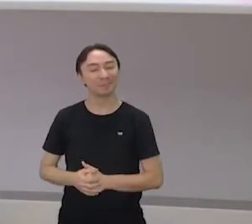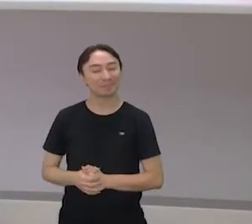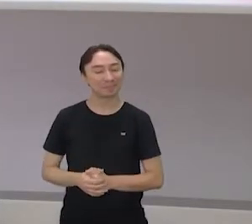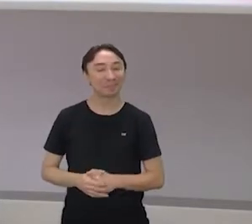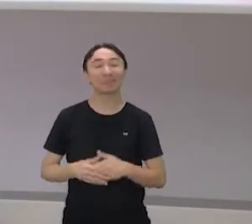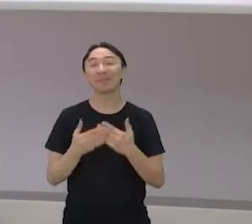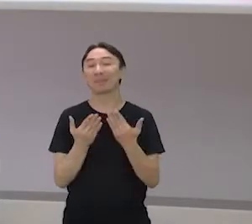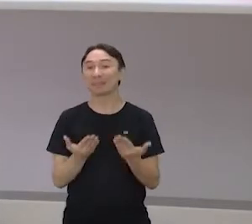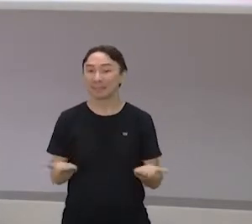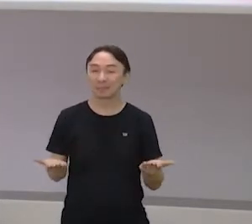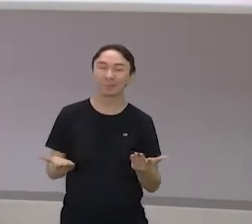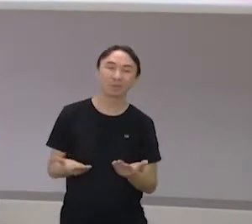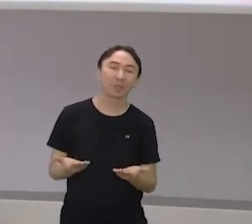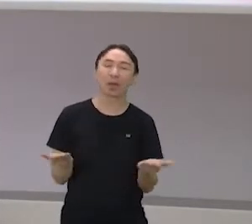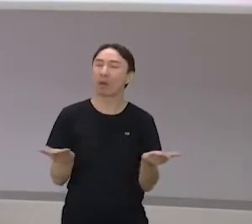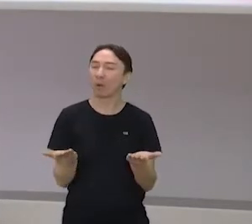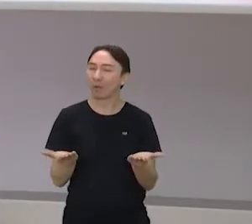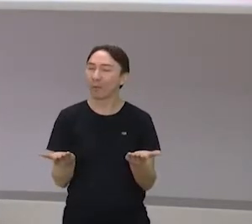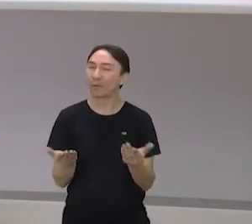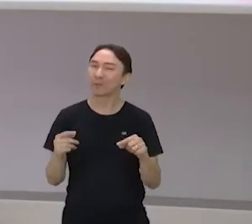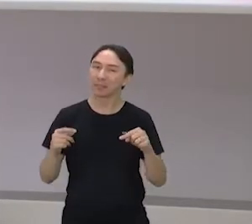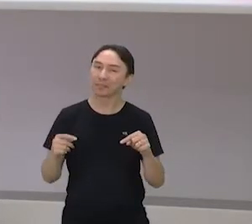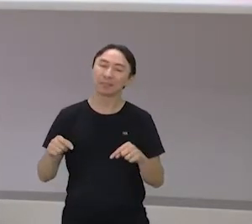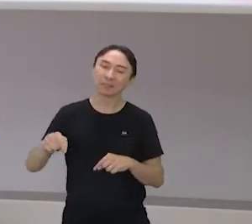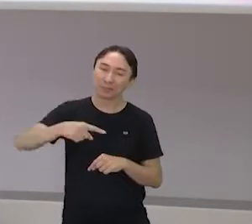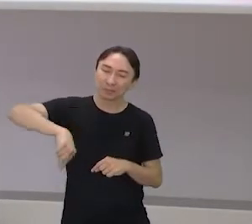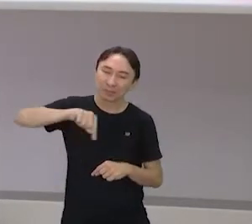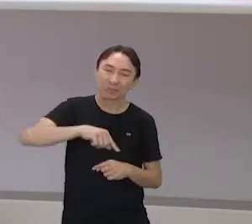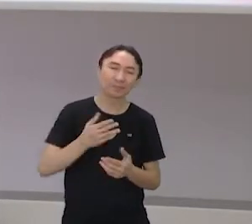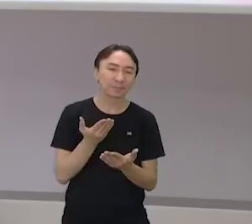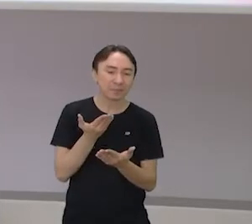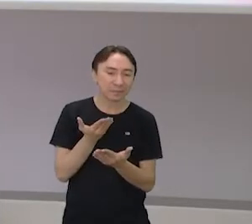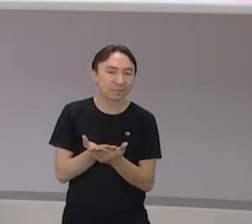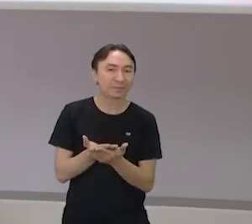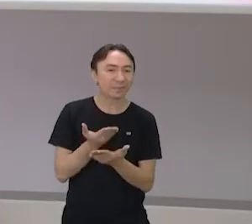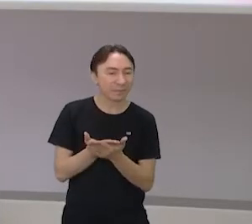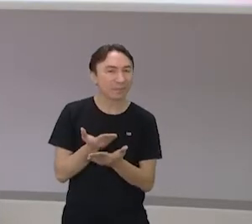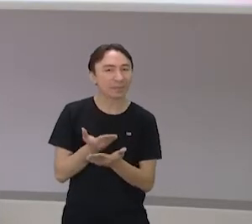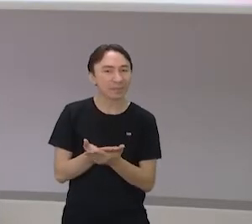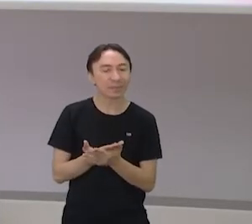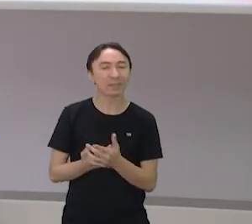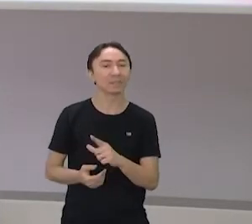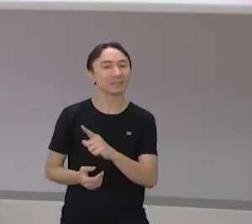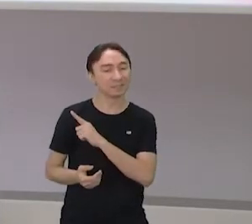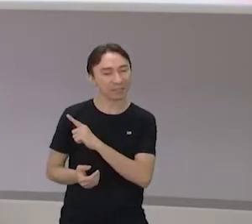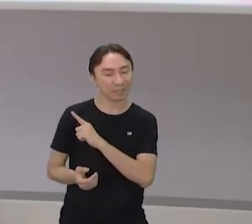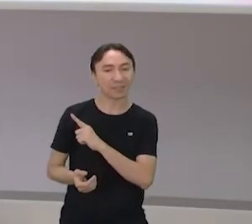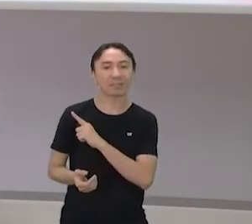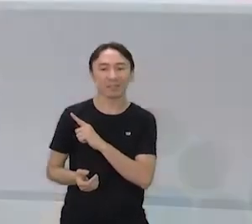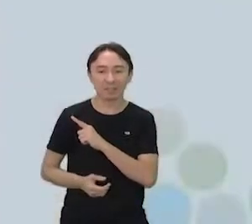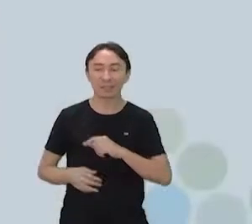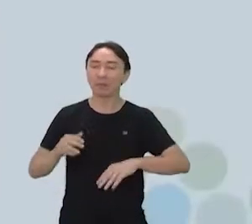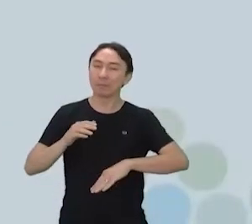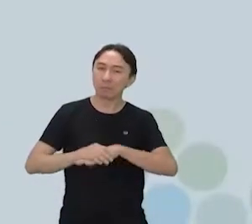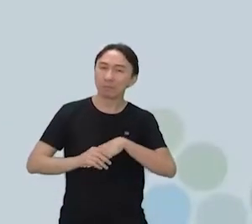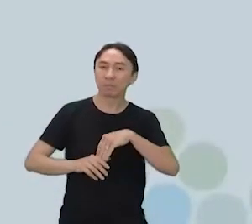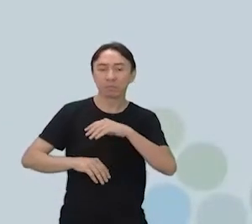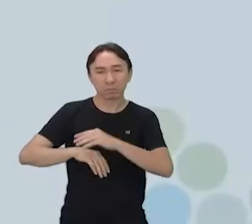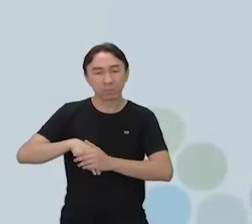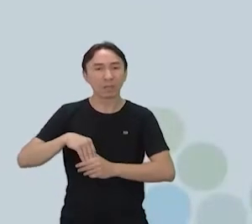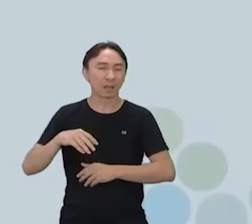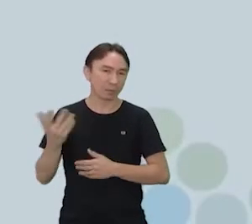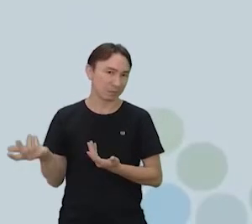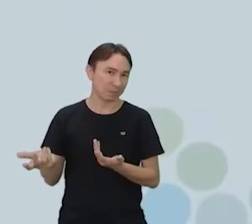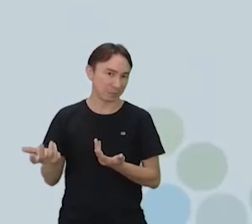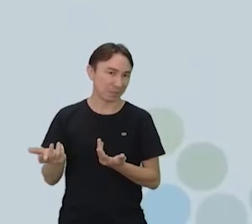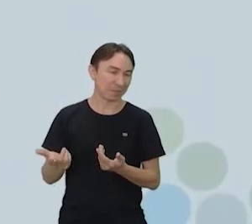vamos lá. Hoje, a nossa aula, ela vem aí com base nas habilidades, como sempre, base